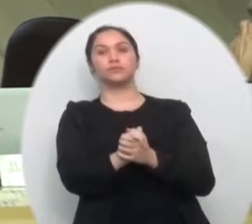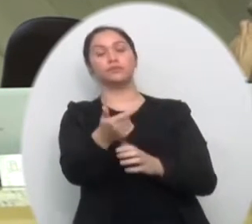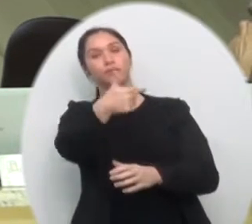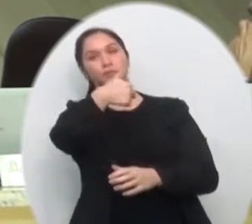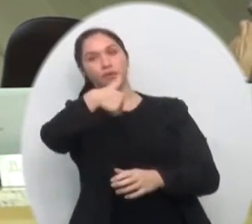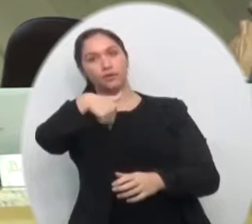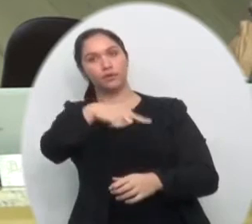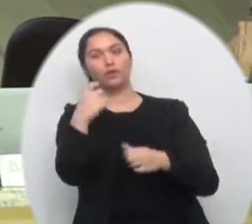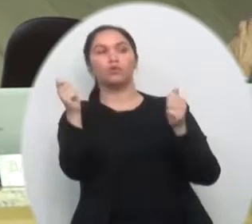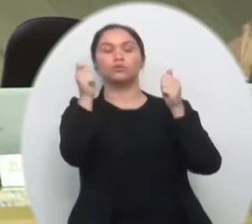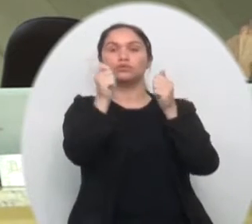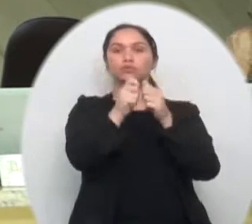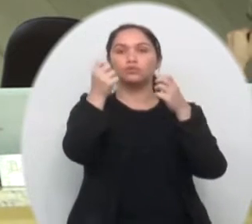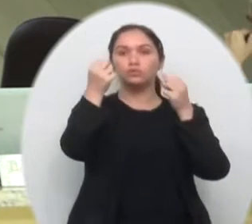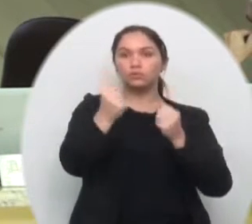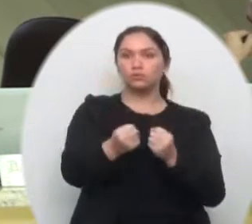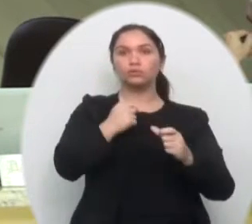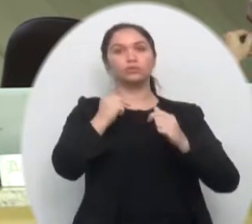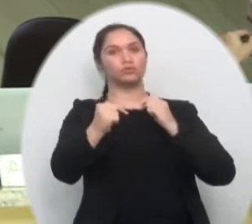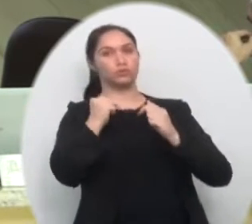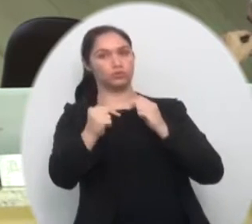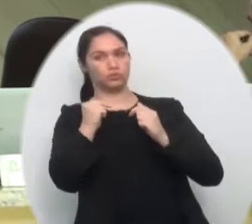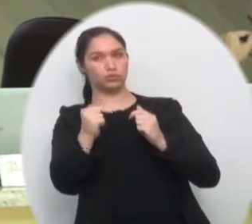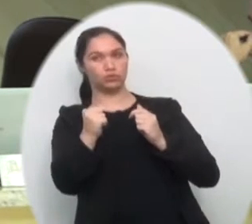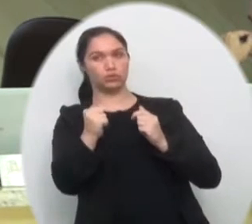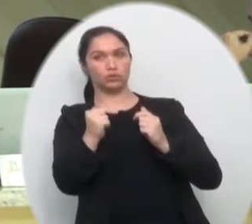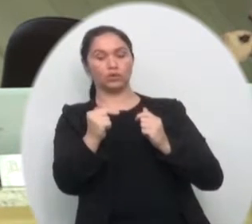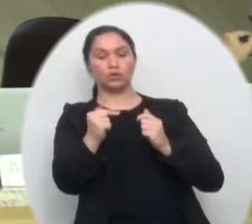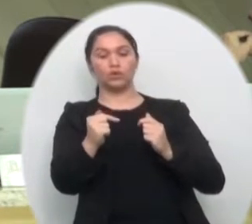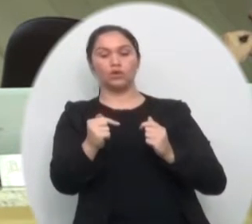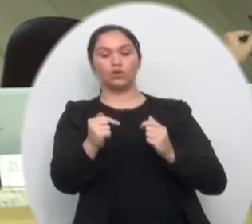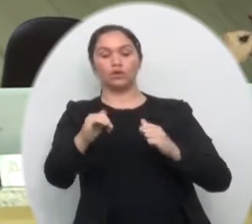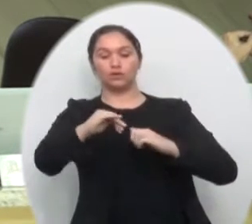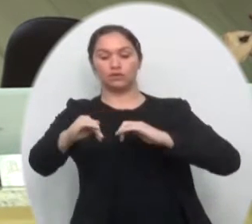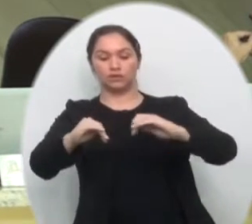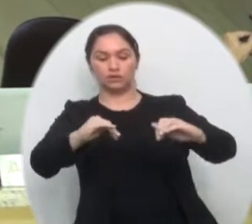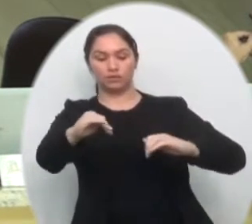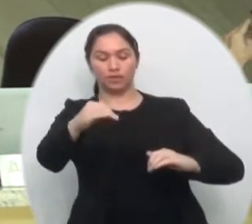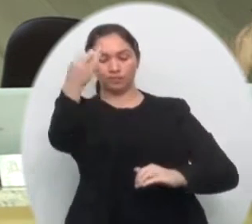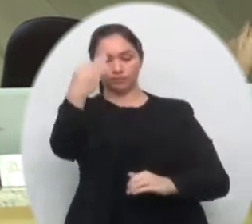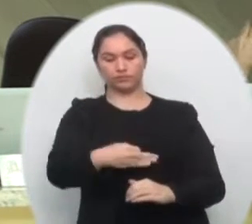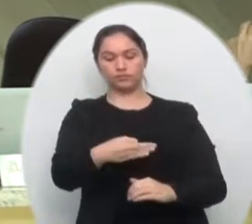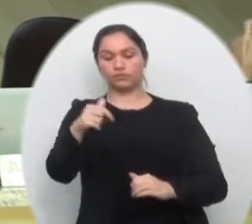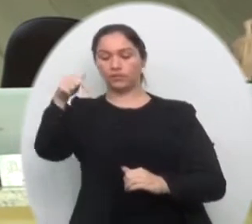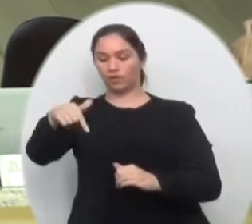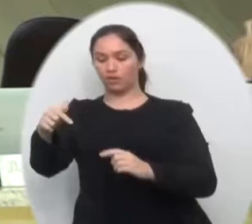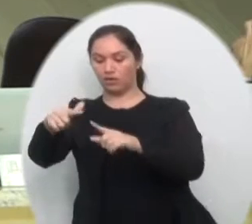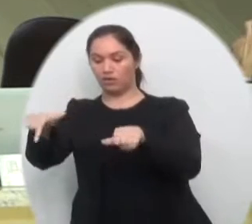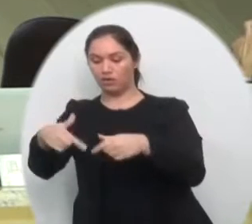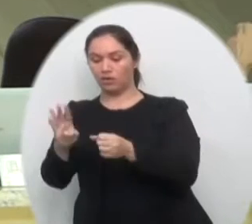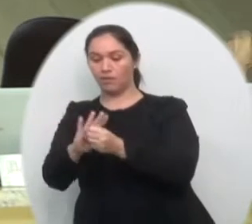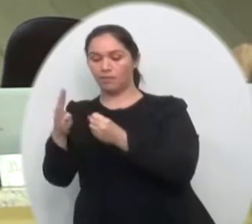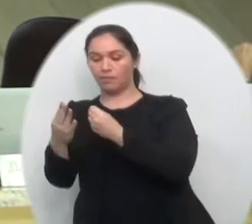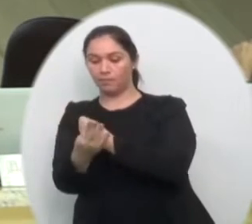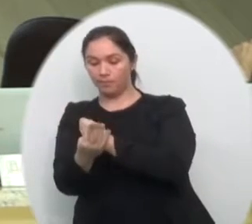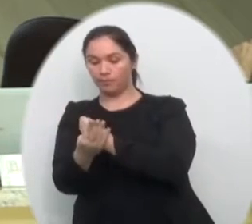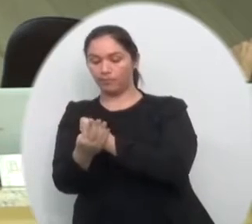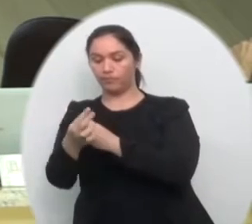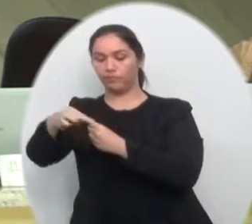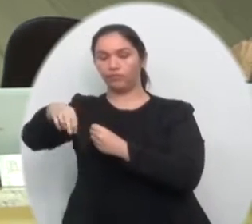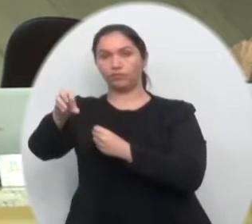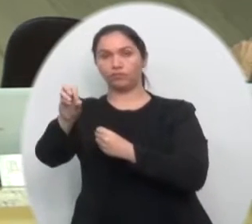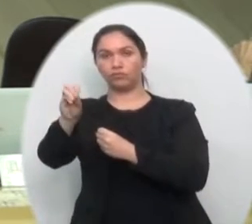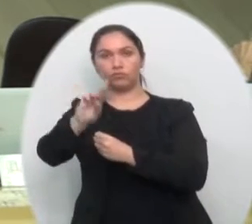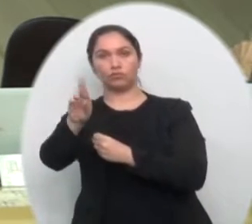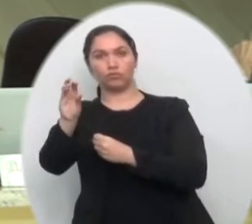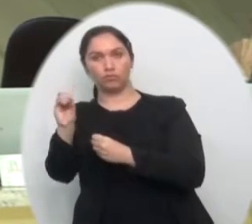defina Morro Albino, Verdinho, Capão Bonito. Limites dos bairros. Próximo,